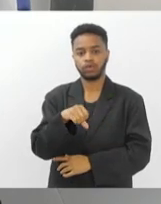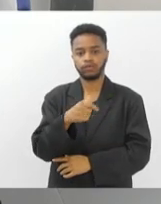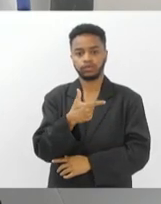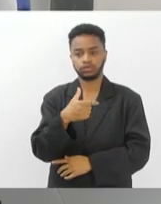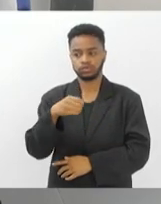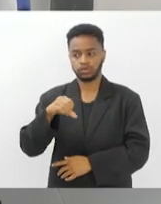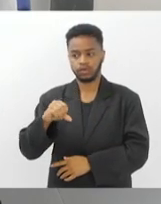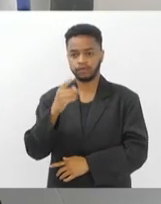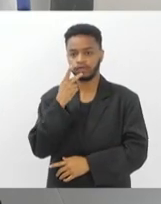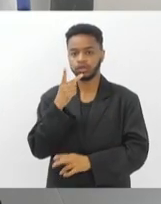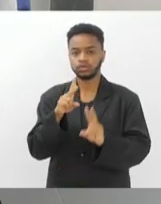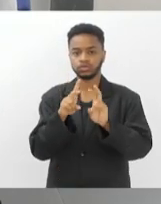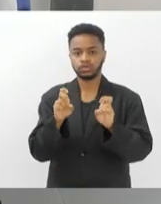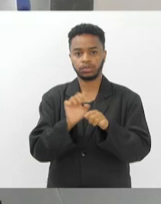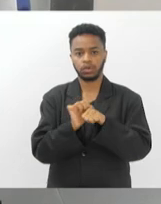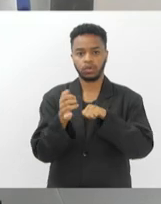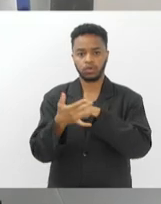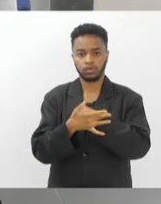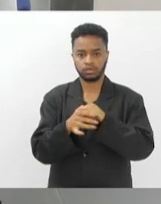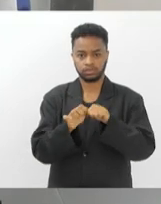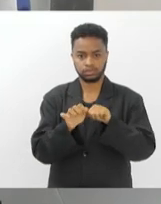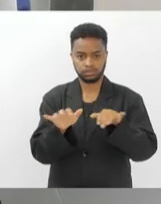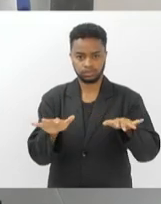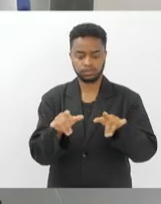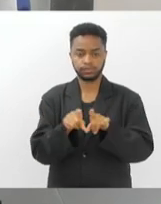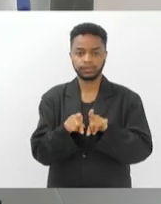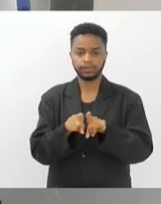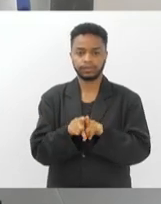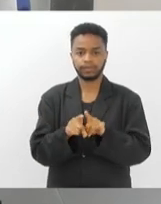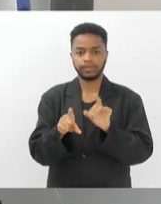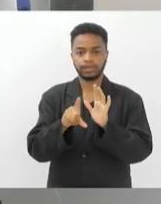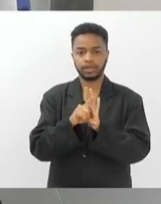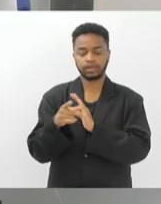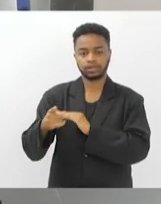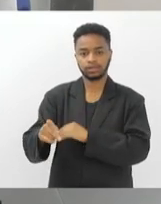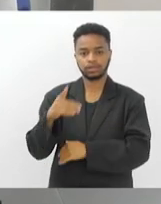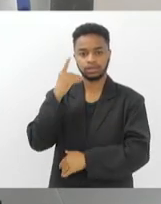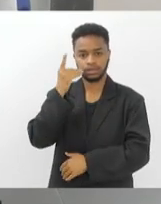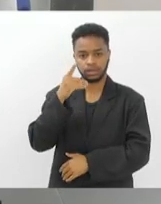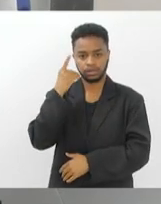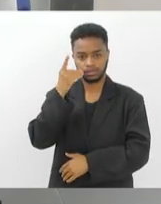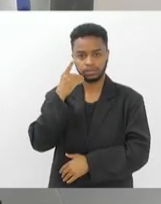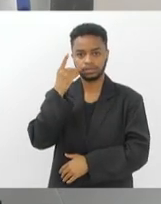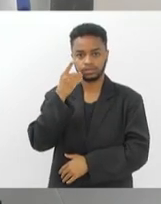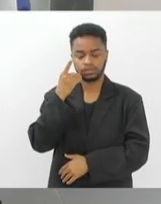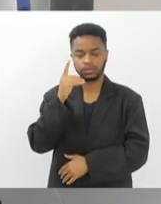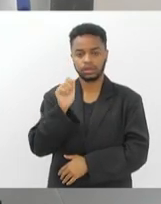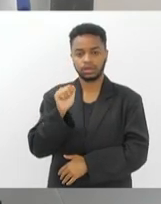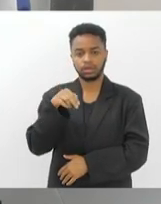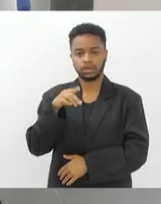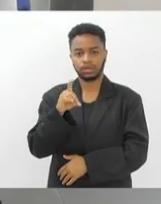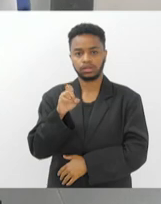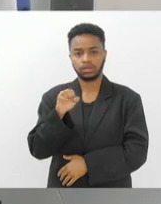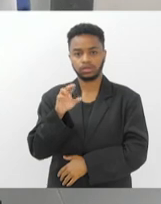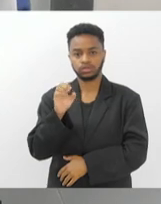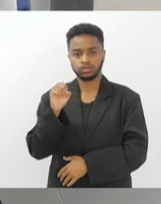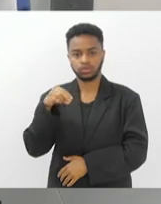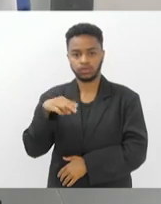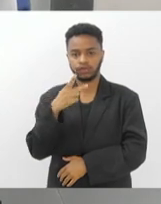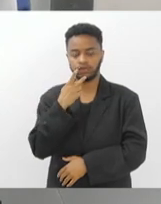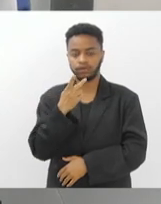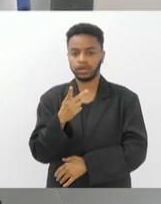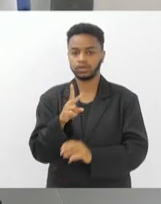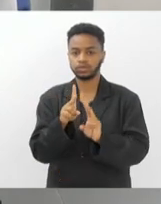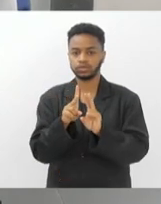8.929, ela se refere ao Covid-19. E a lei do deputado, o PL do deputado Anderson Moraes, ela fala